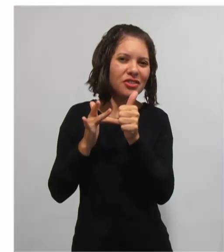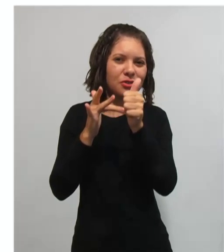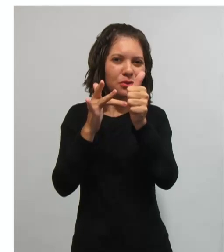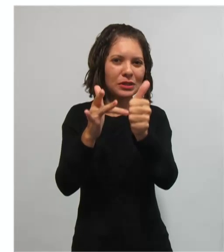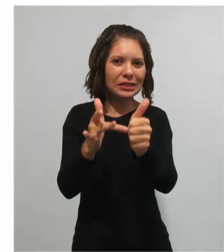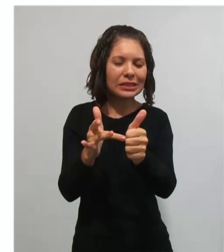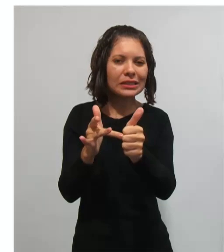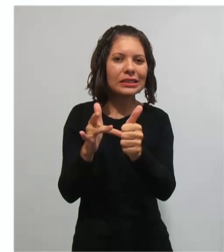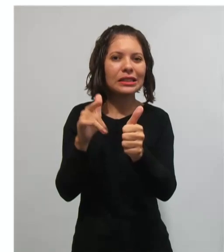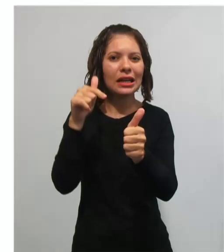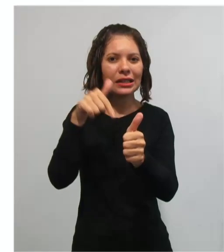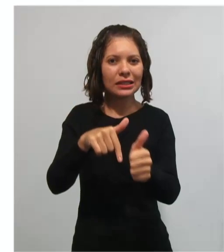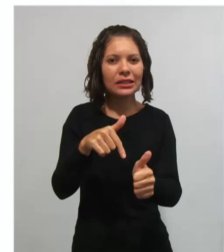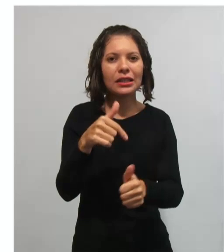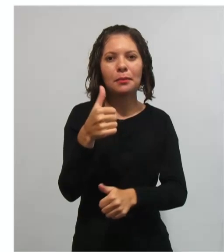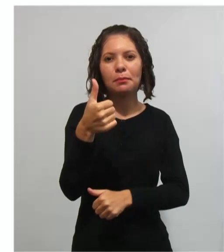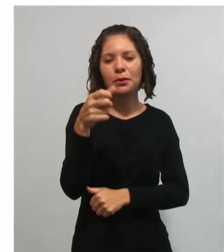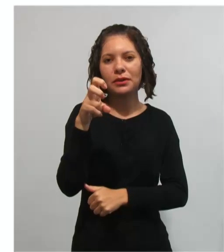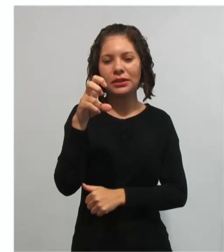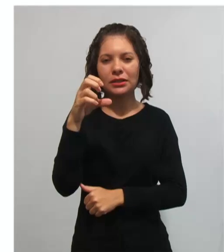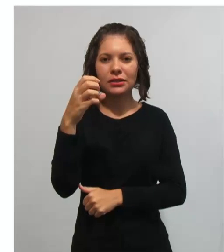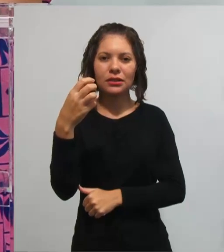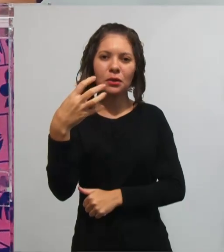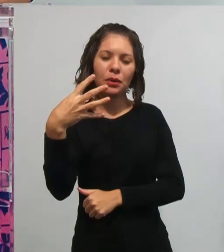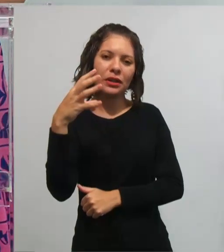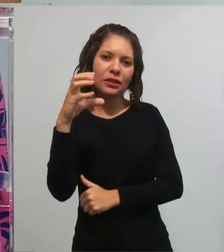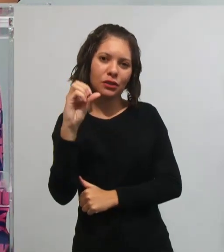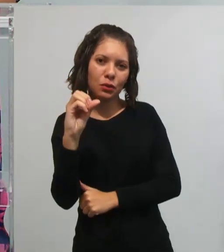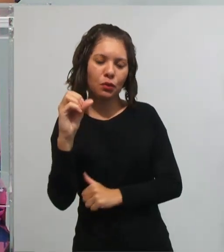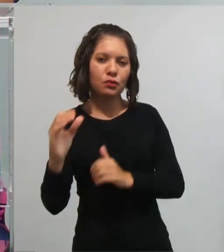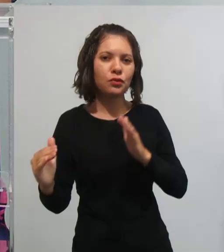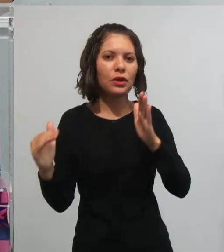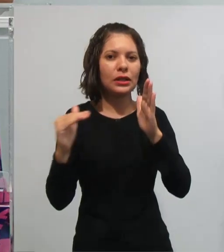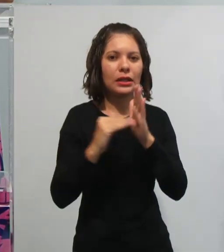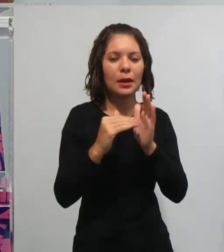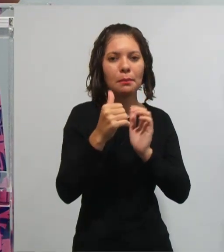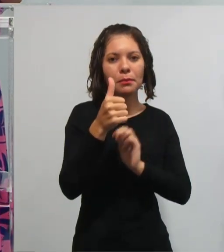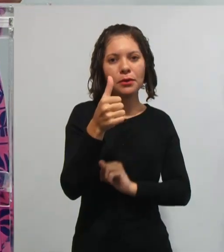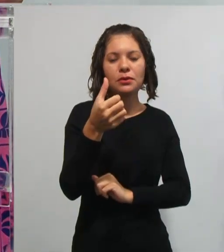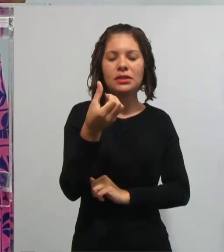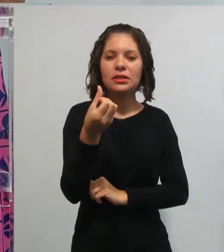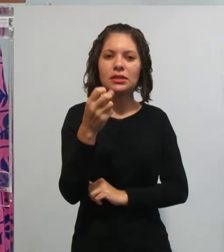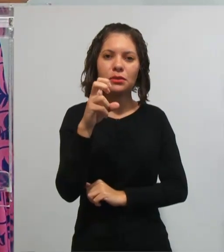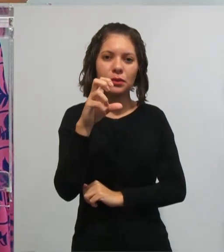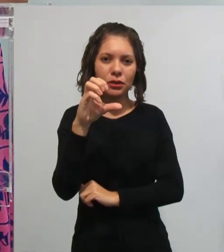principal desafio? Eles eram fazer esse processo de